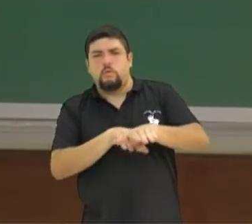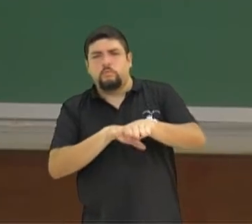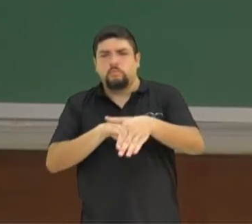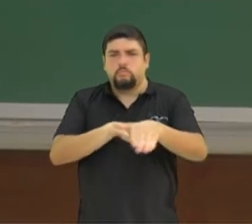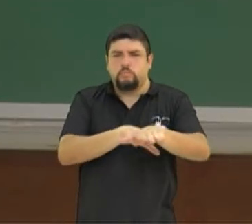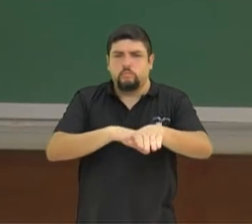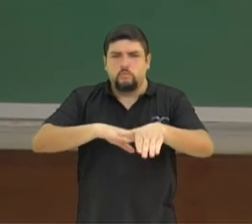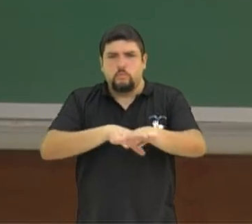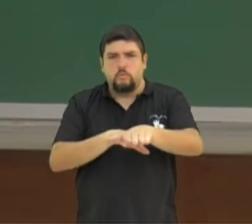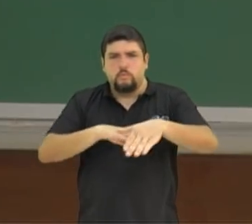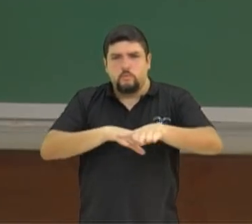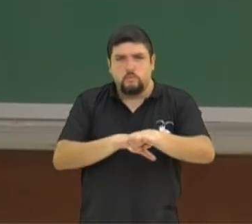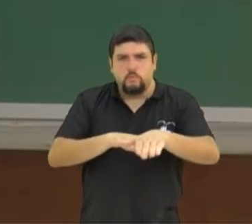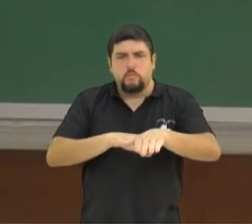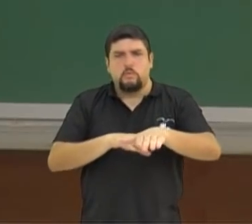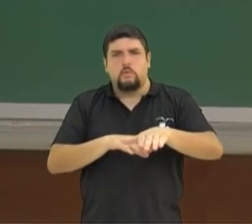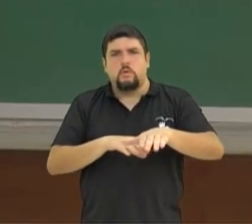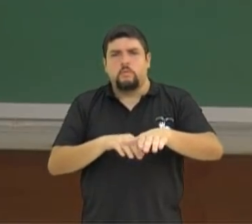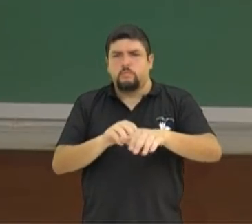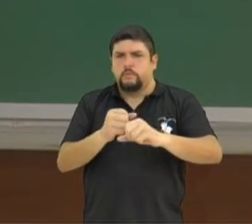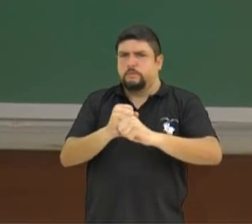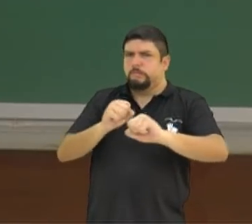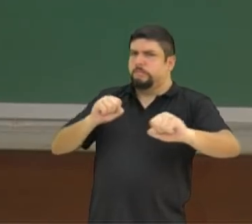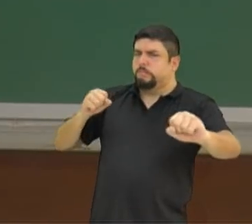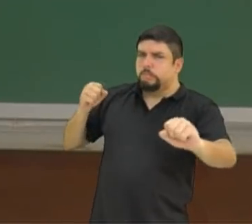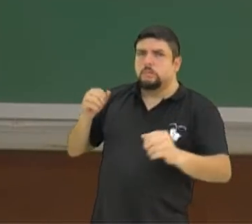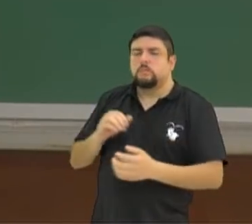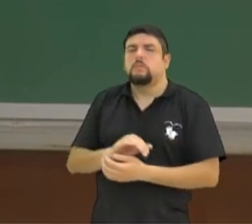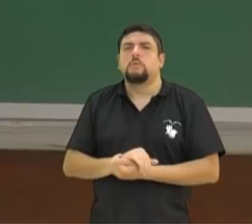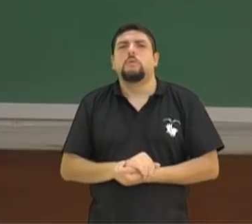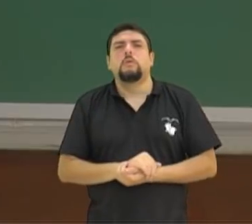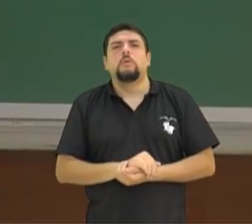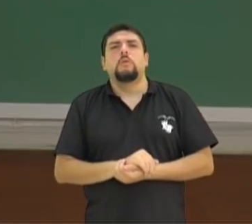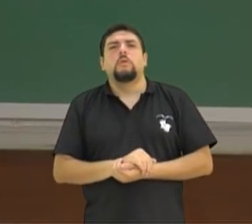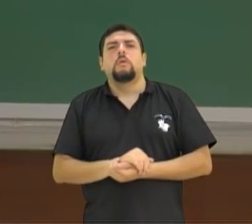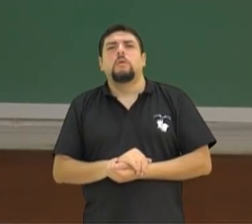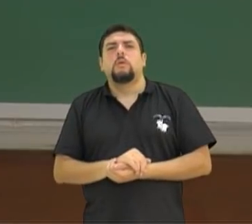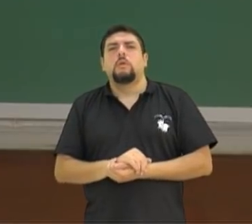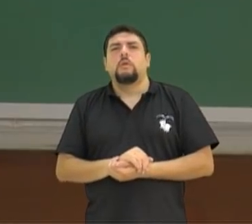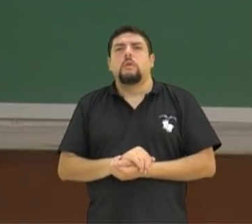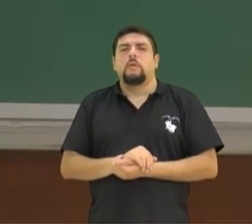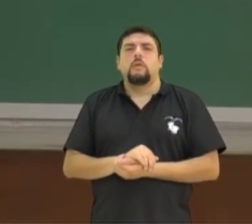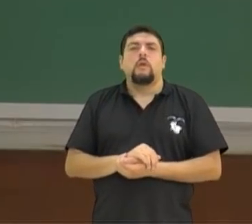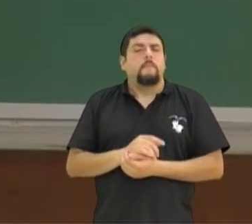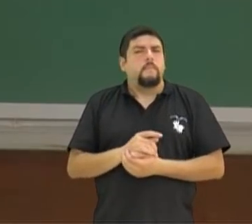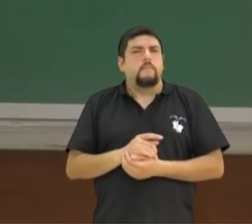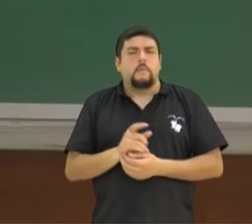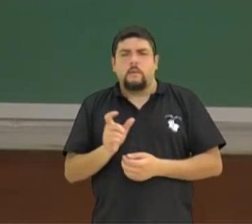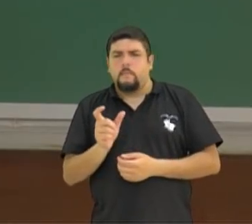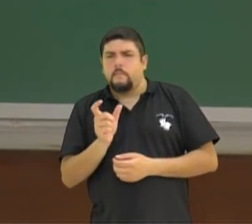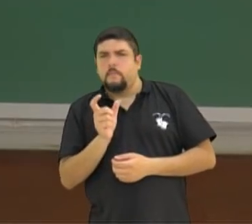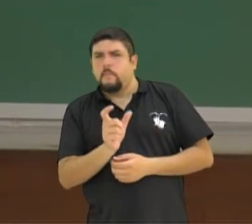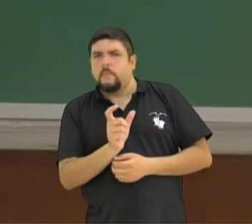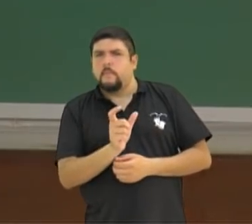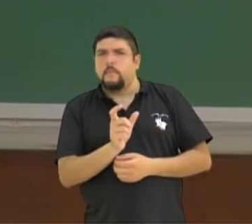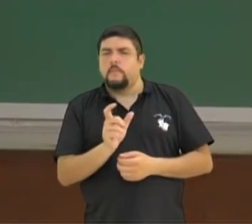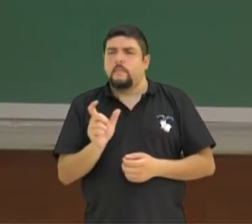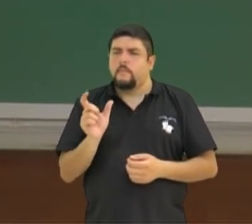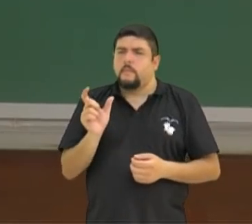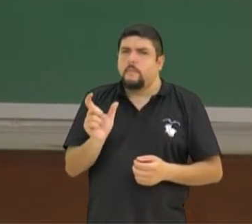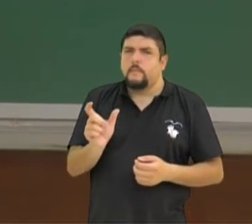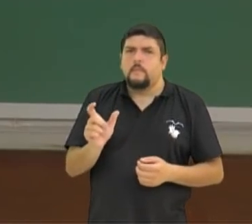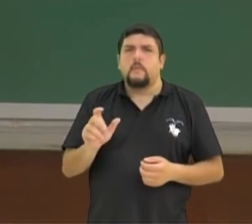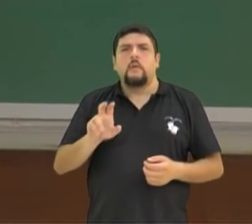aqueles expressos gigantes e sanfonados, tal, que a gente tem uma palavra similar correspondente,